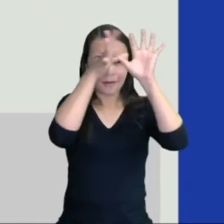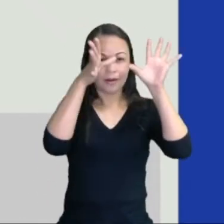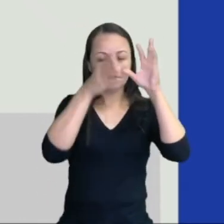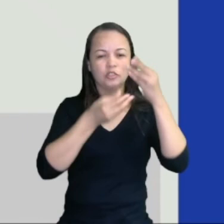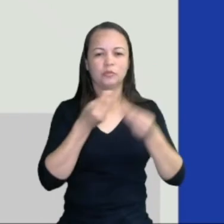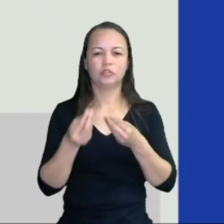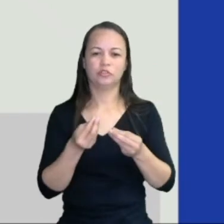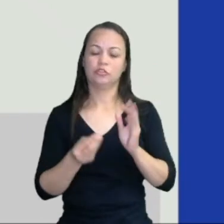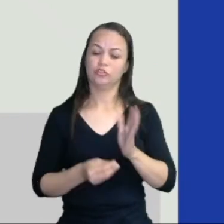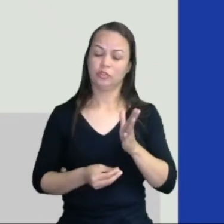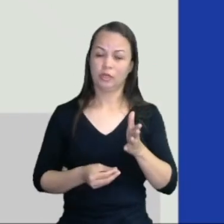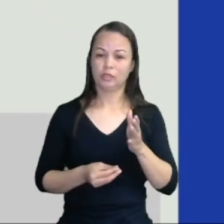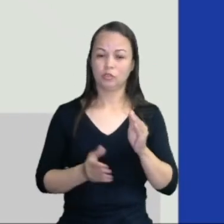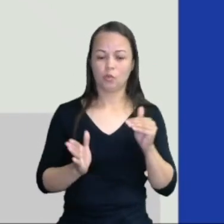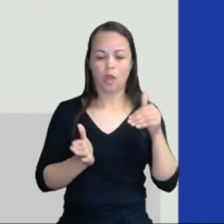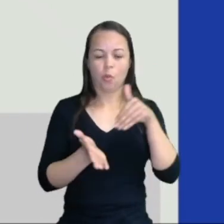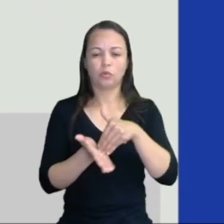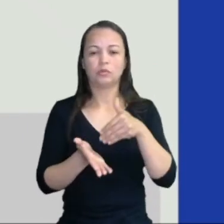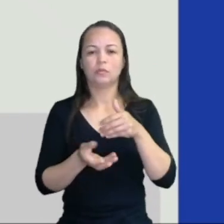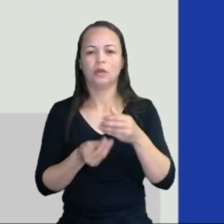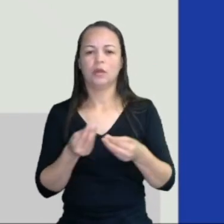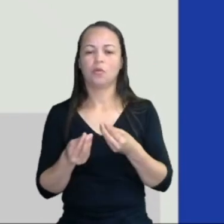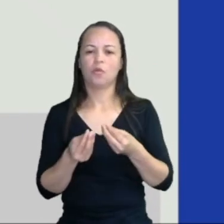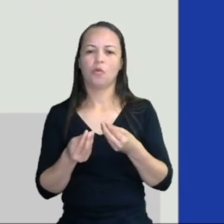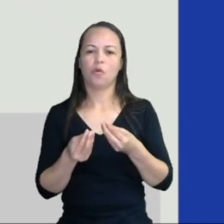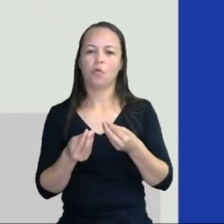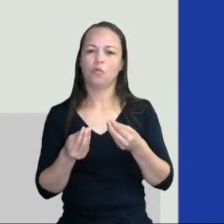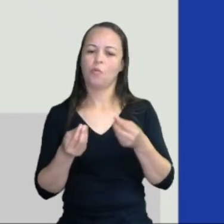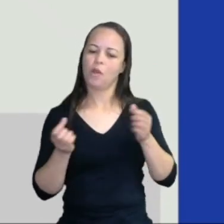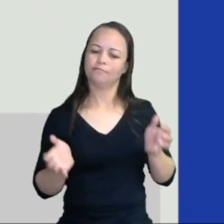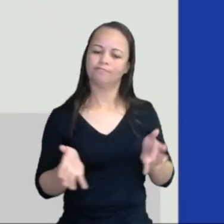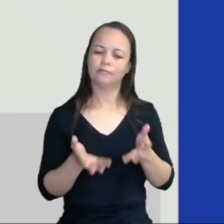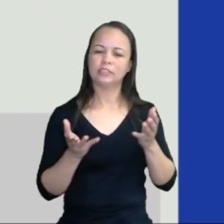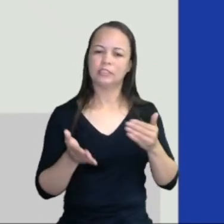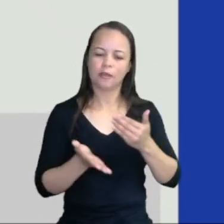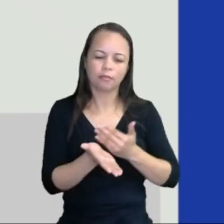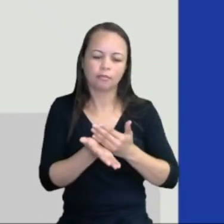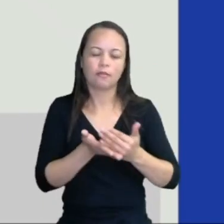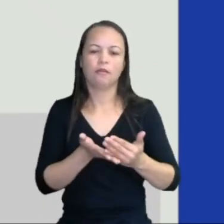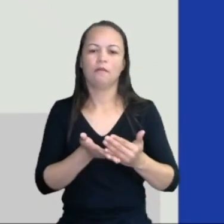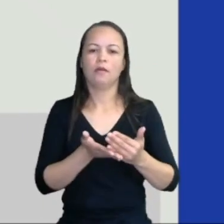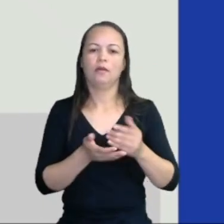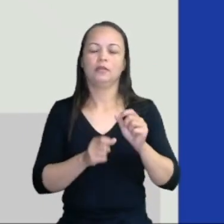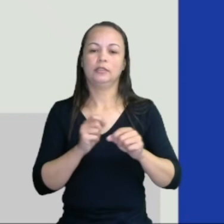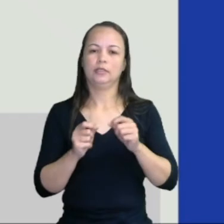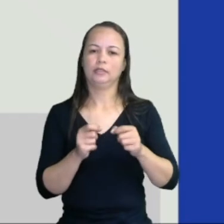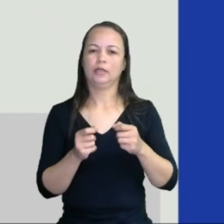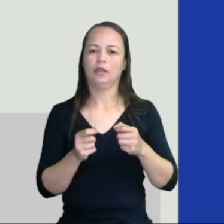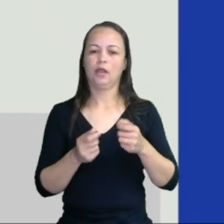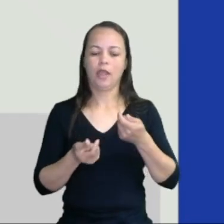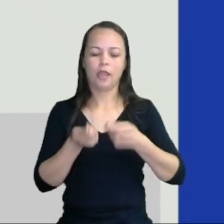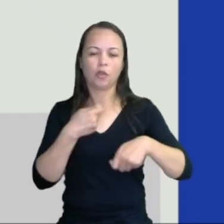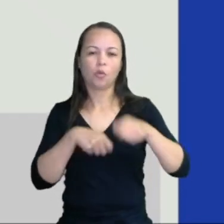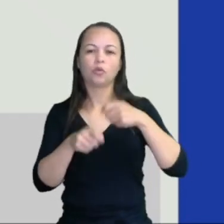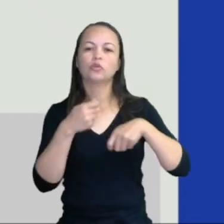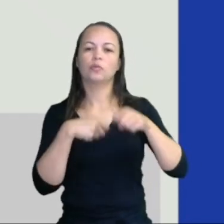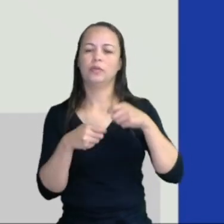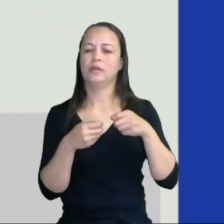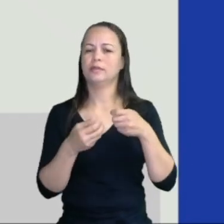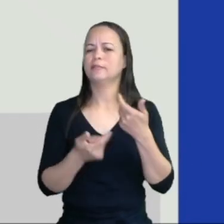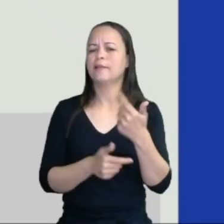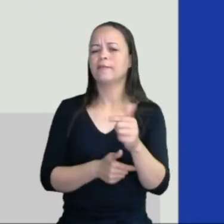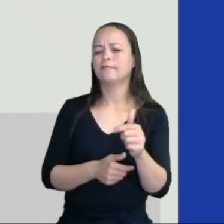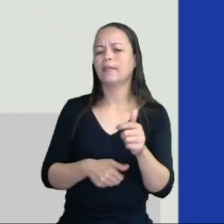já na sua última versão, como uma iniciativa privada que deve tocar a economia sem interferência do